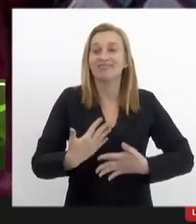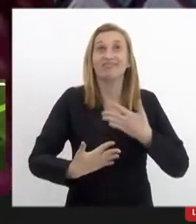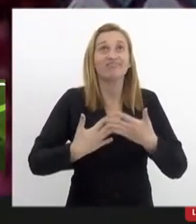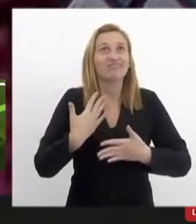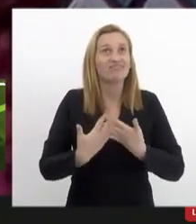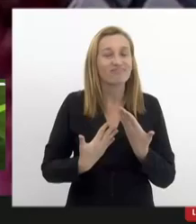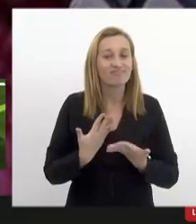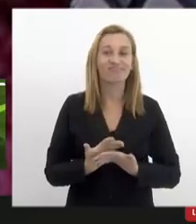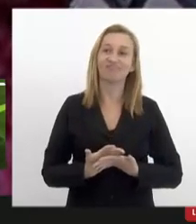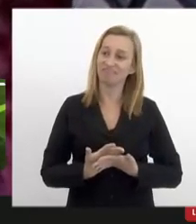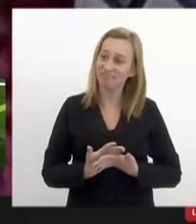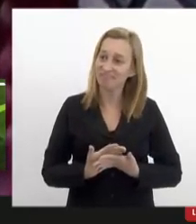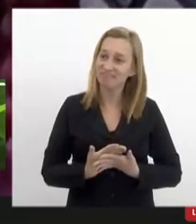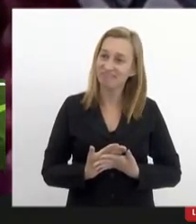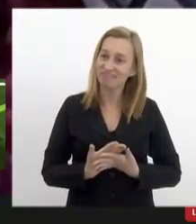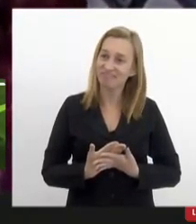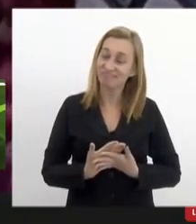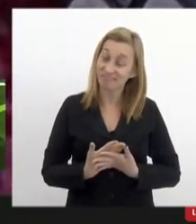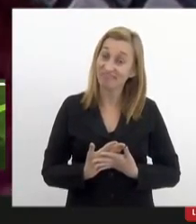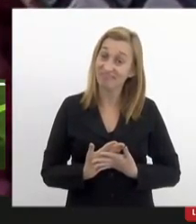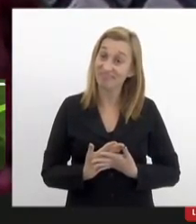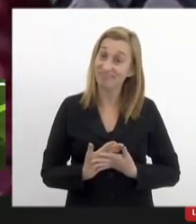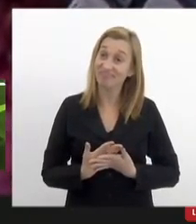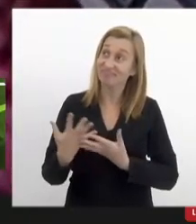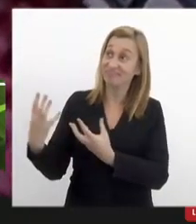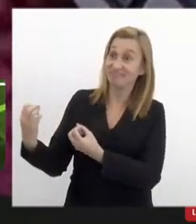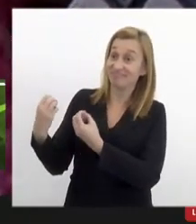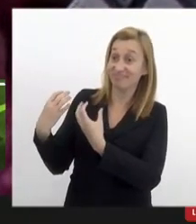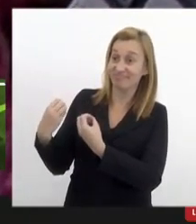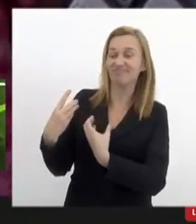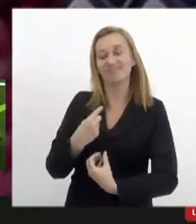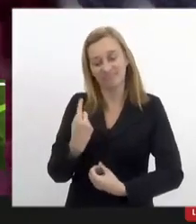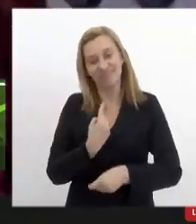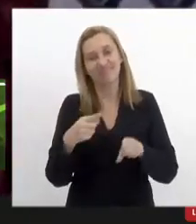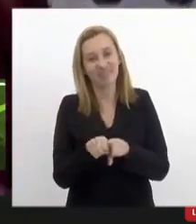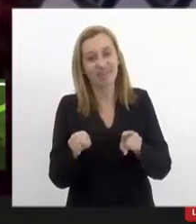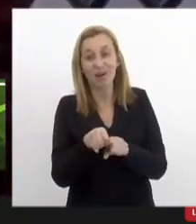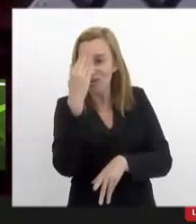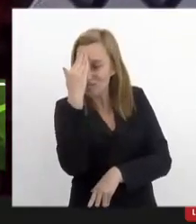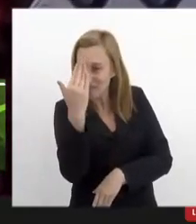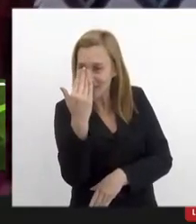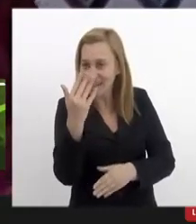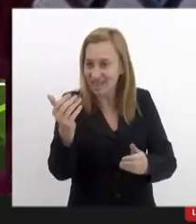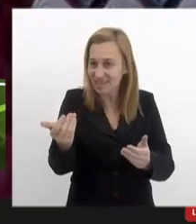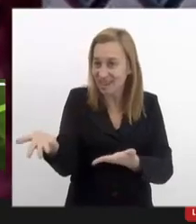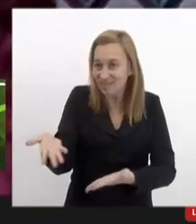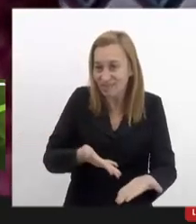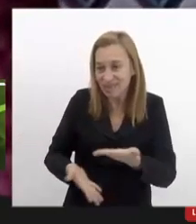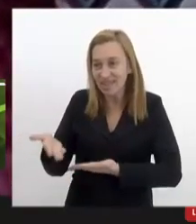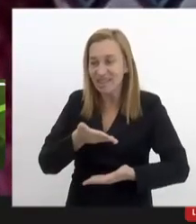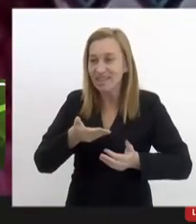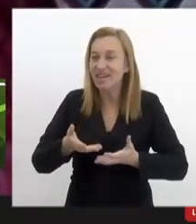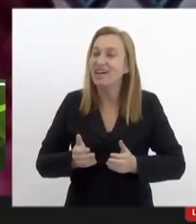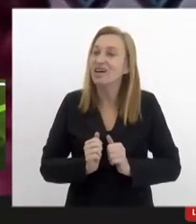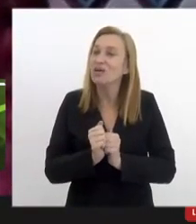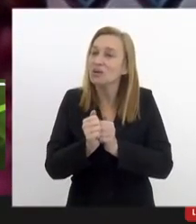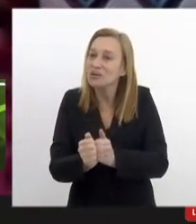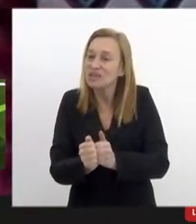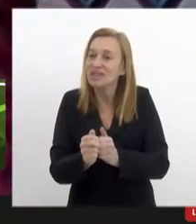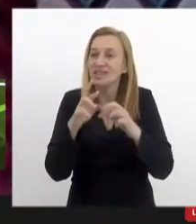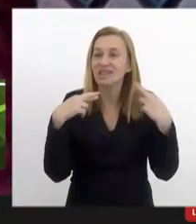muito acúmulo, né? E muito a ensinar para a gente também. Então, obrigada pela parceria na condução